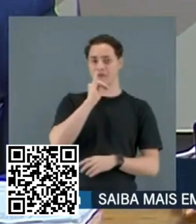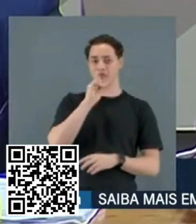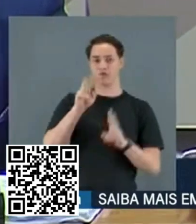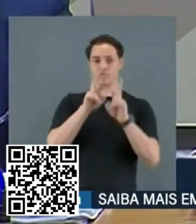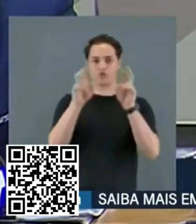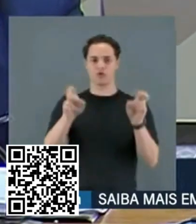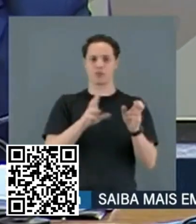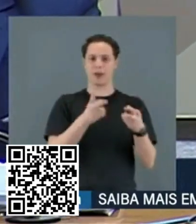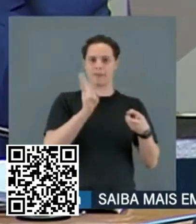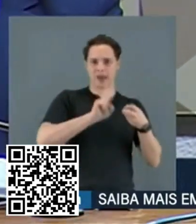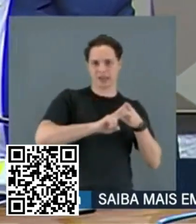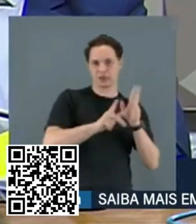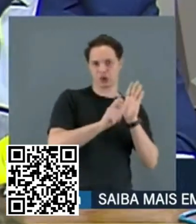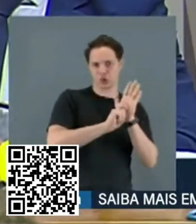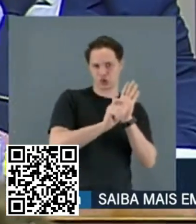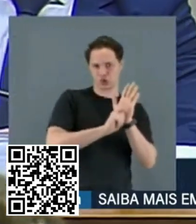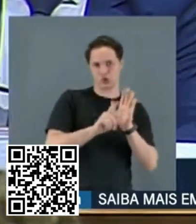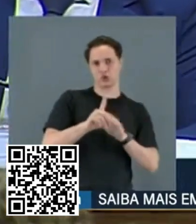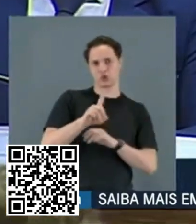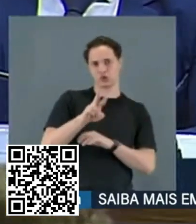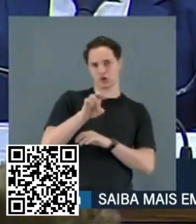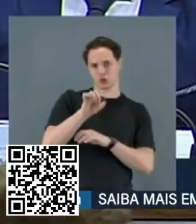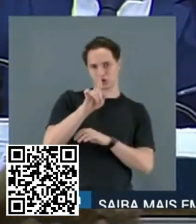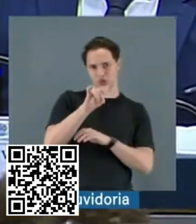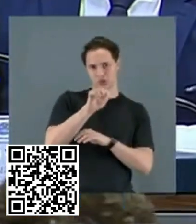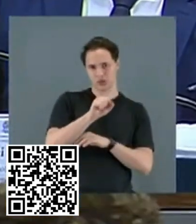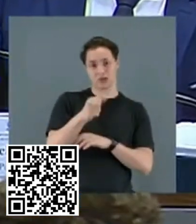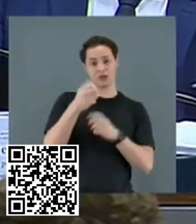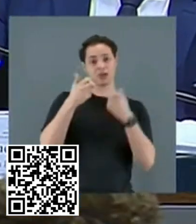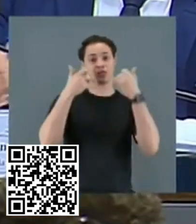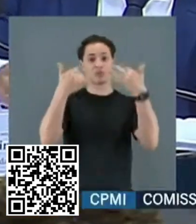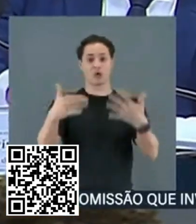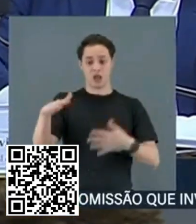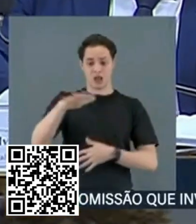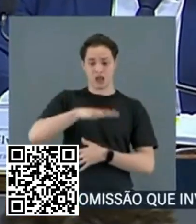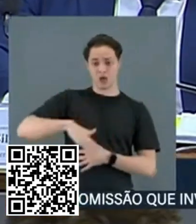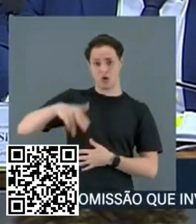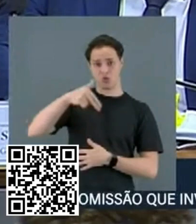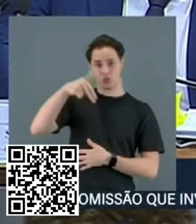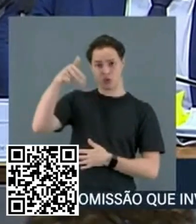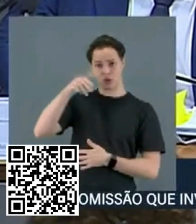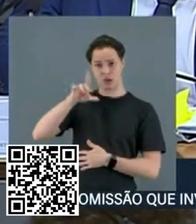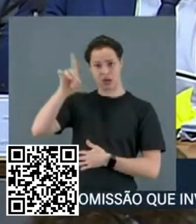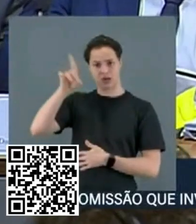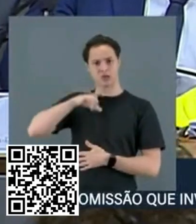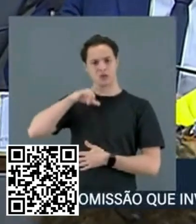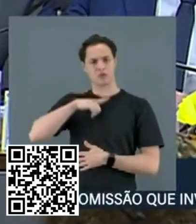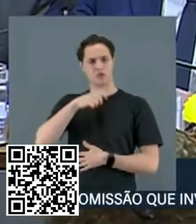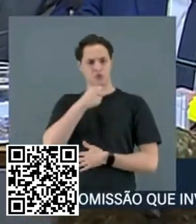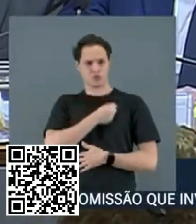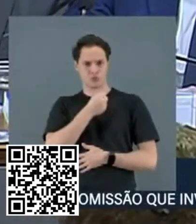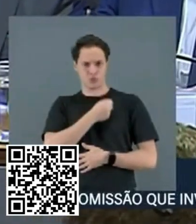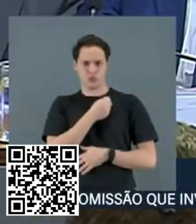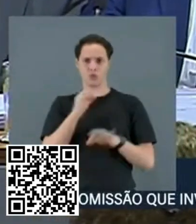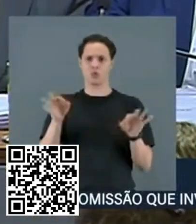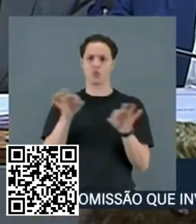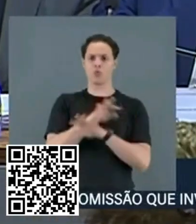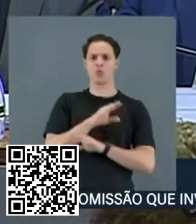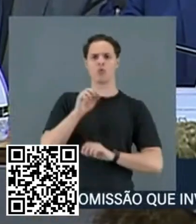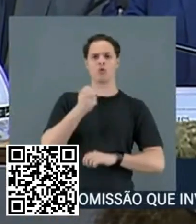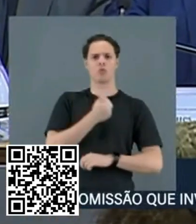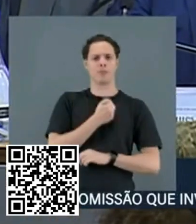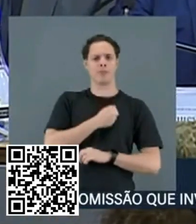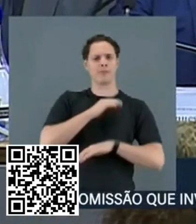apreensão de drogas, e ele citou que na região Nordeste foram os números, são números